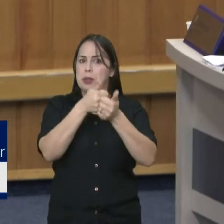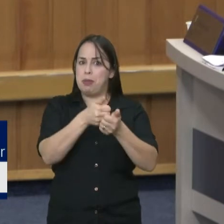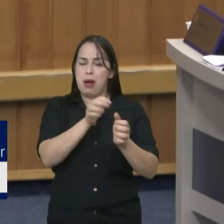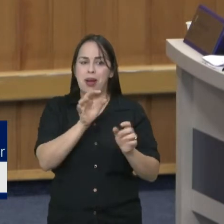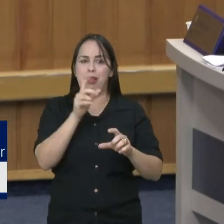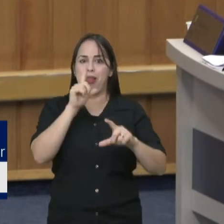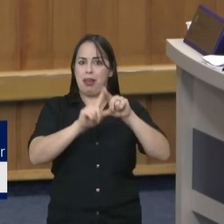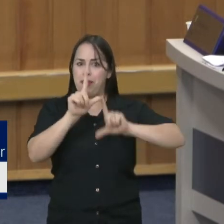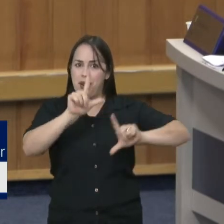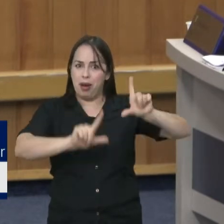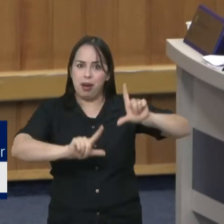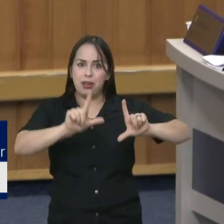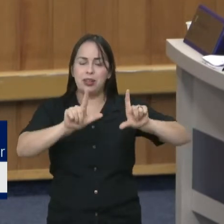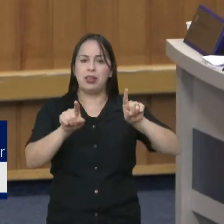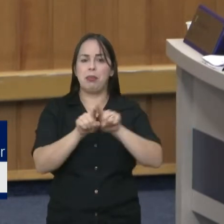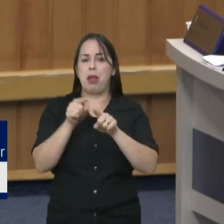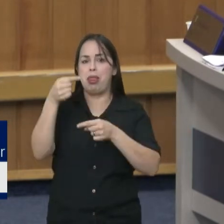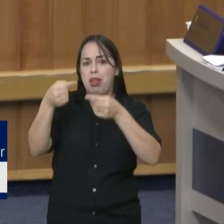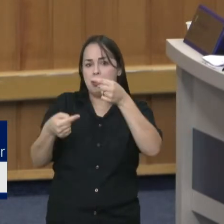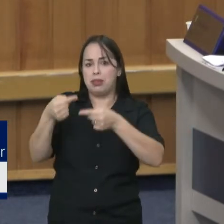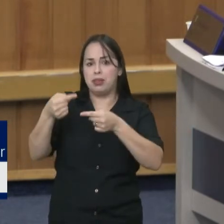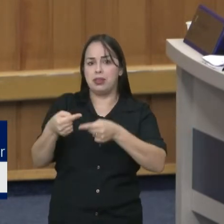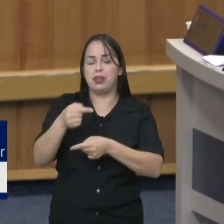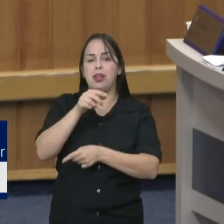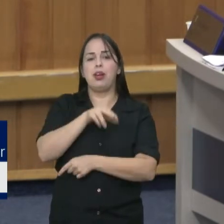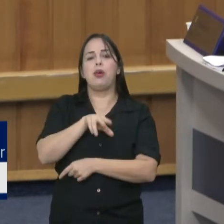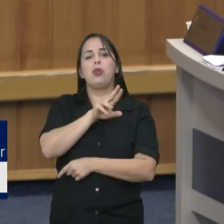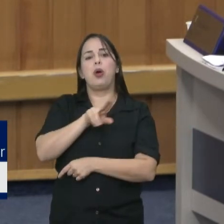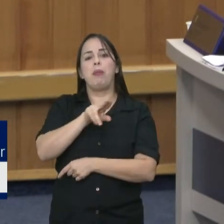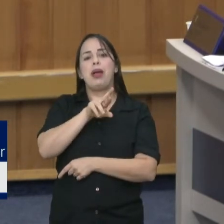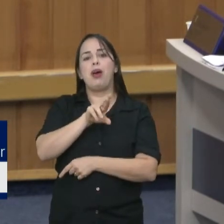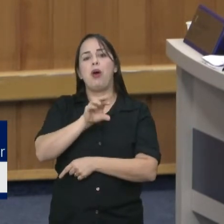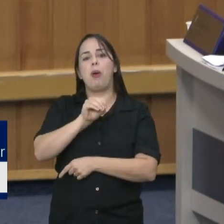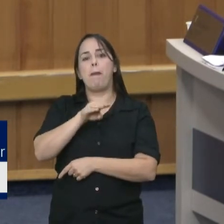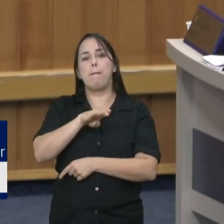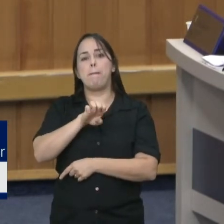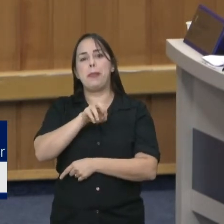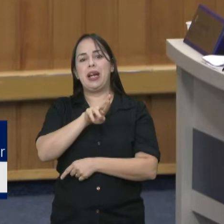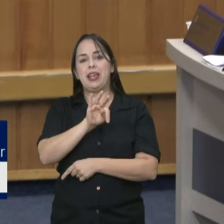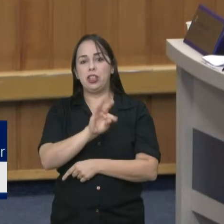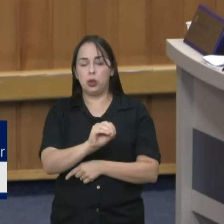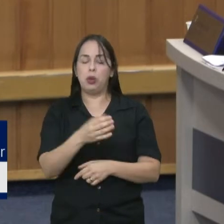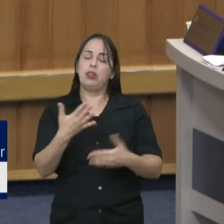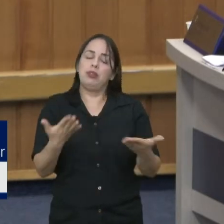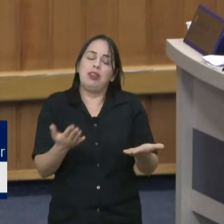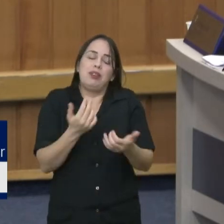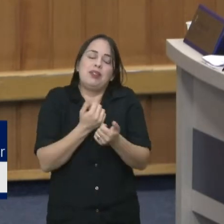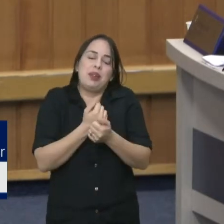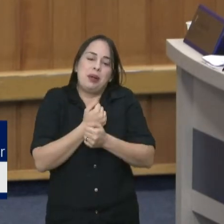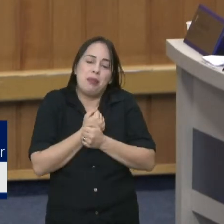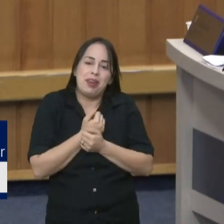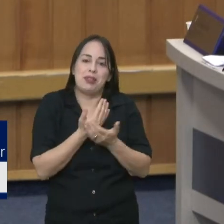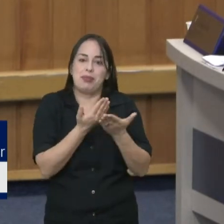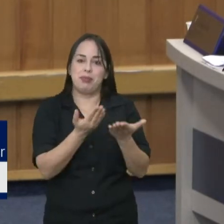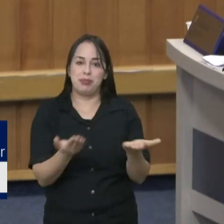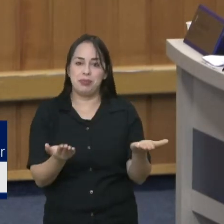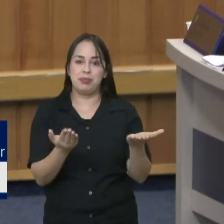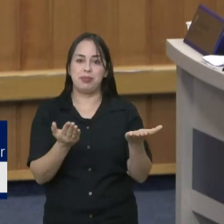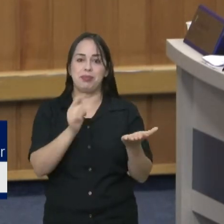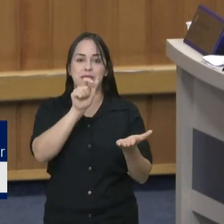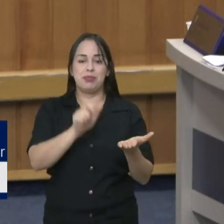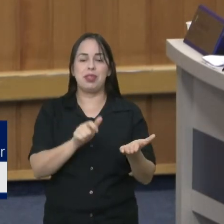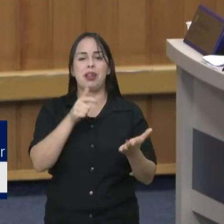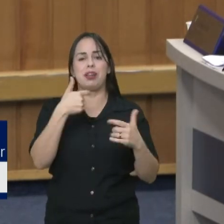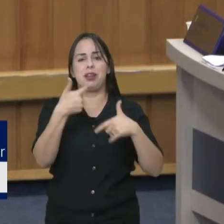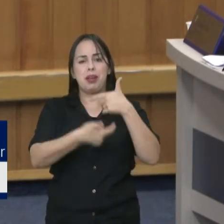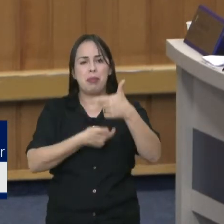Câmara, os debates nossos aqui, que é o Roberto Costa, está fazendo aniversário. Então, mandar um abraço para o Roberto Costa, uma pessoa que